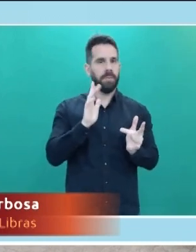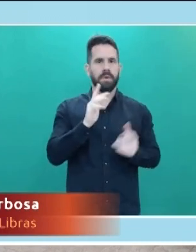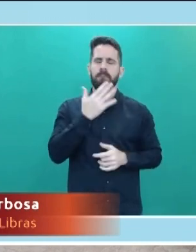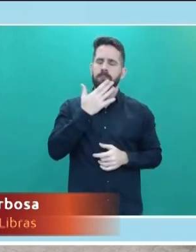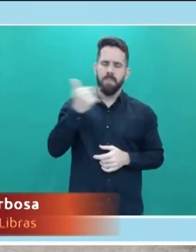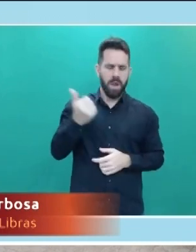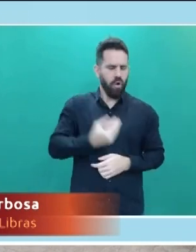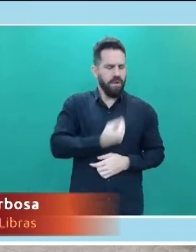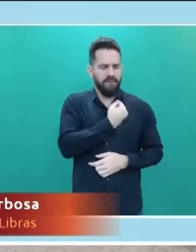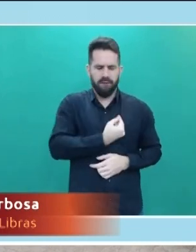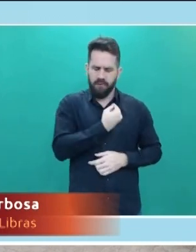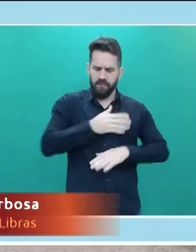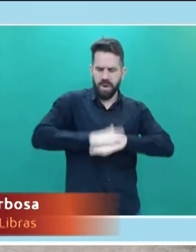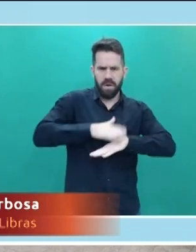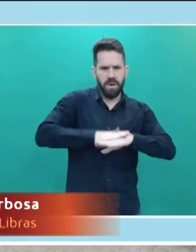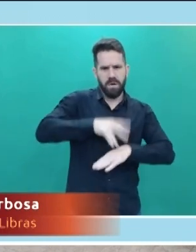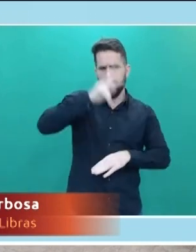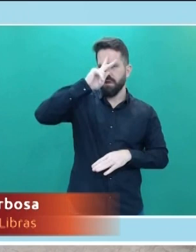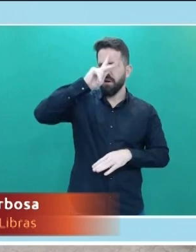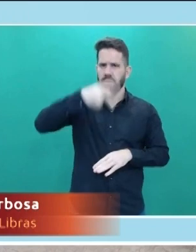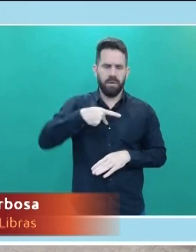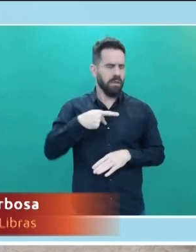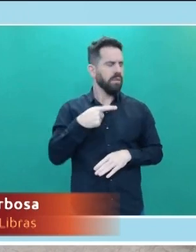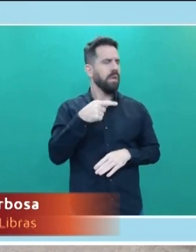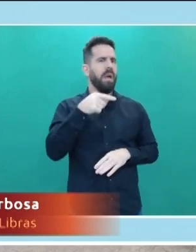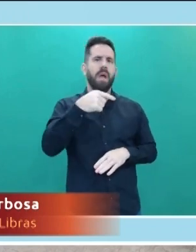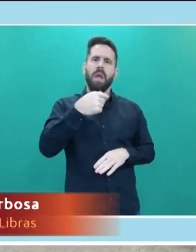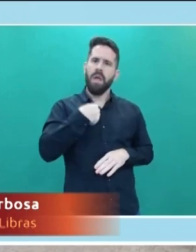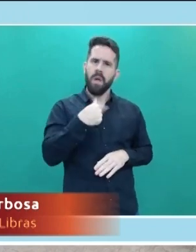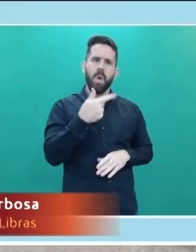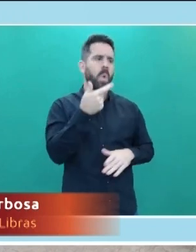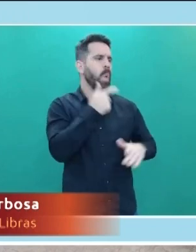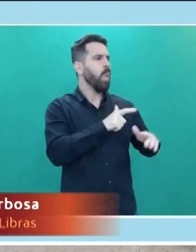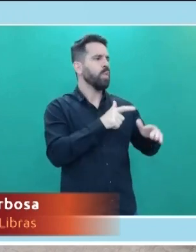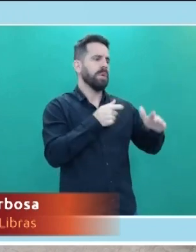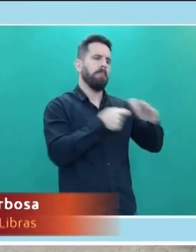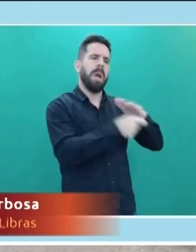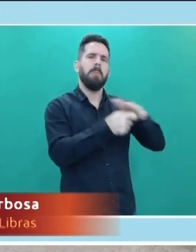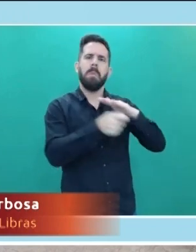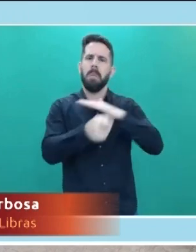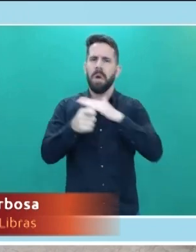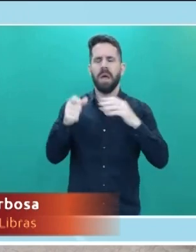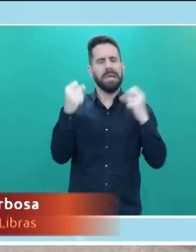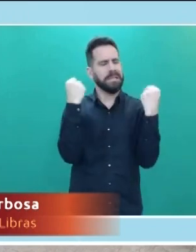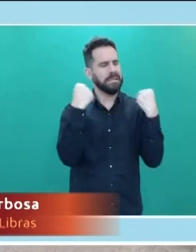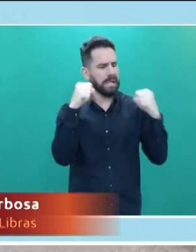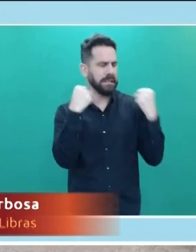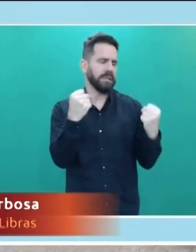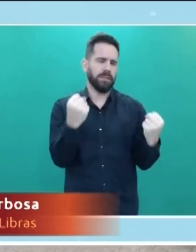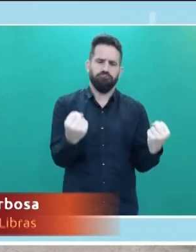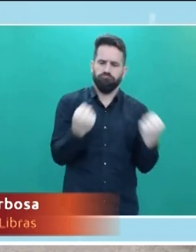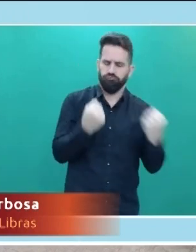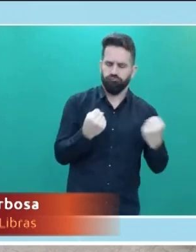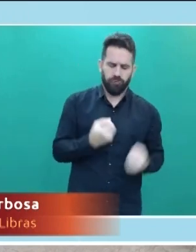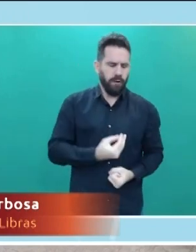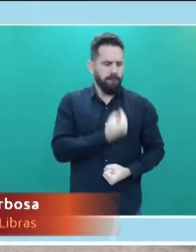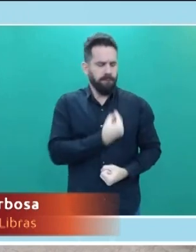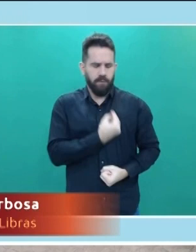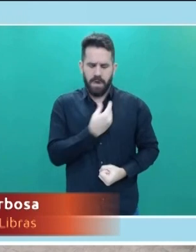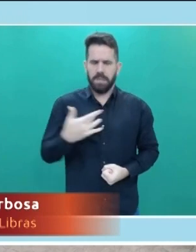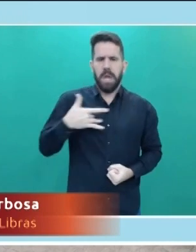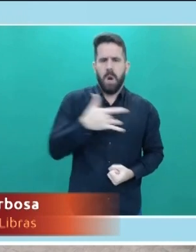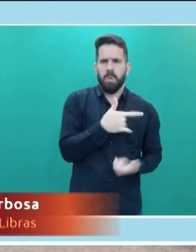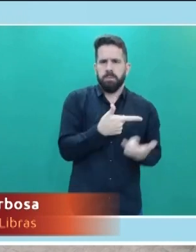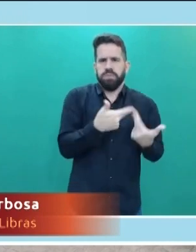em criptomoedas, fazer exercício, etc. Então, mas também tem a parte dos